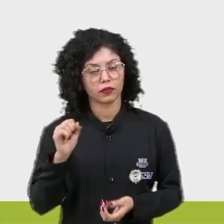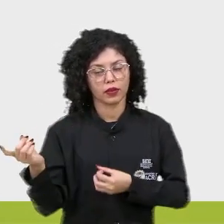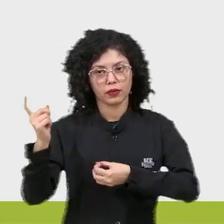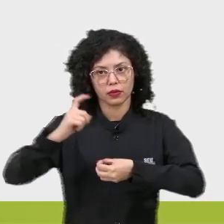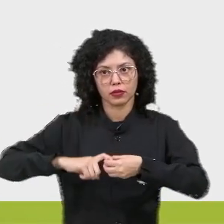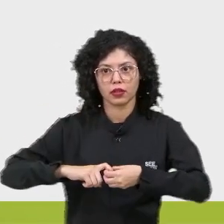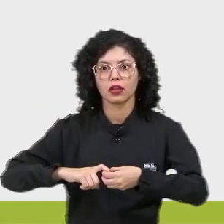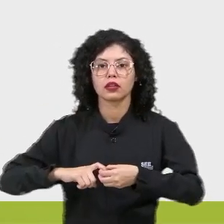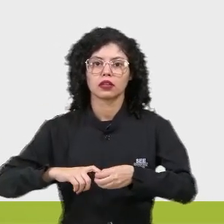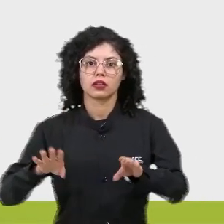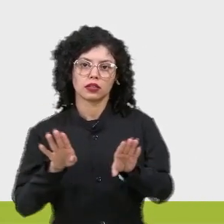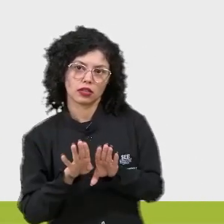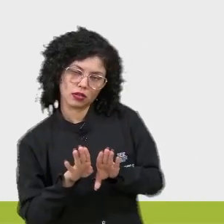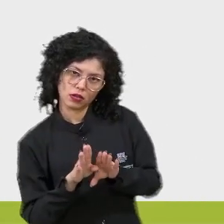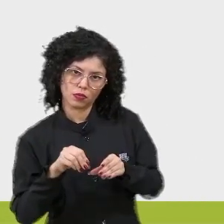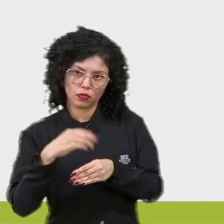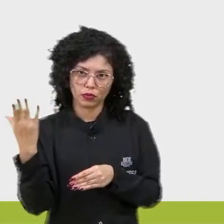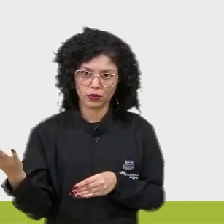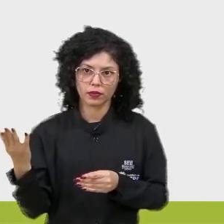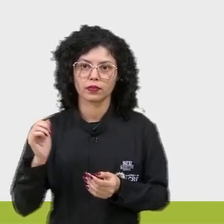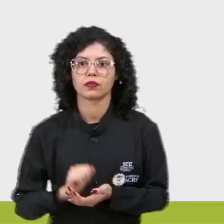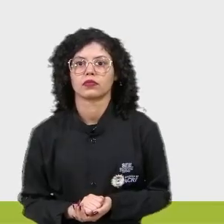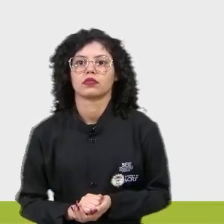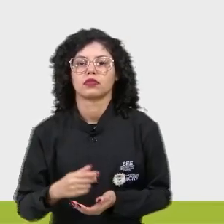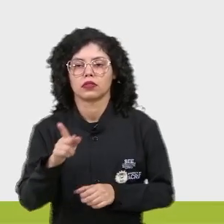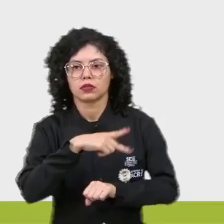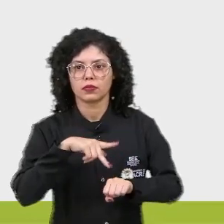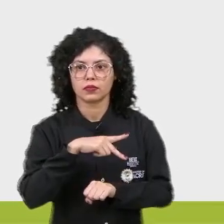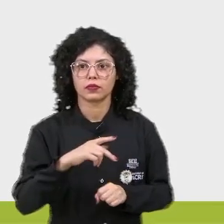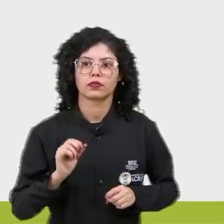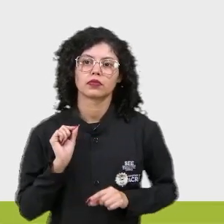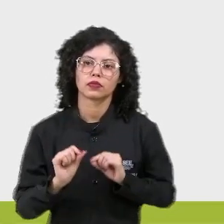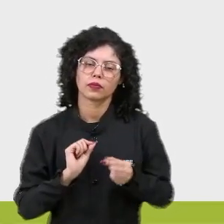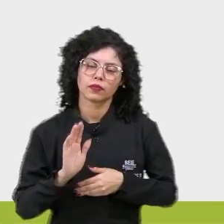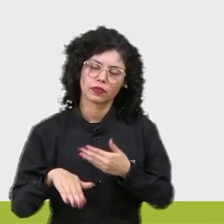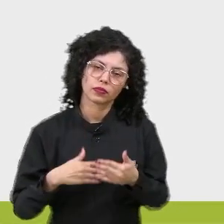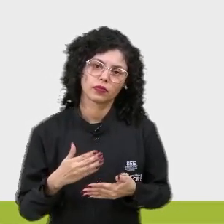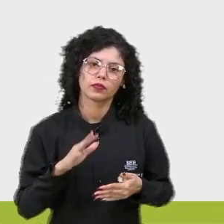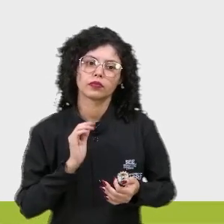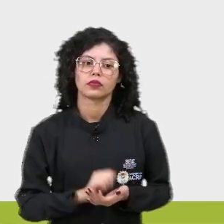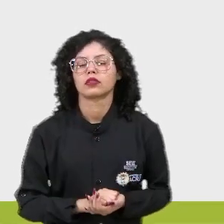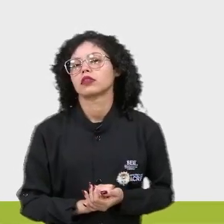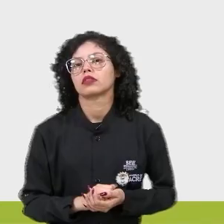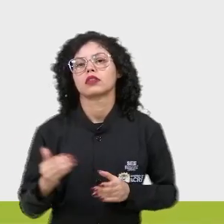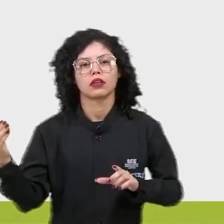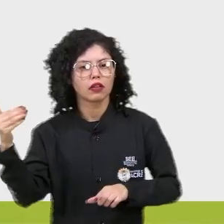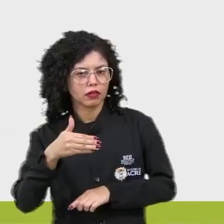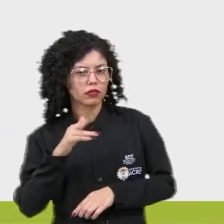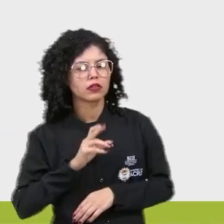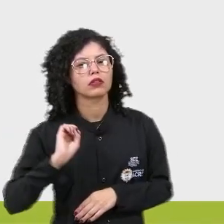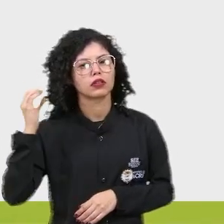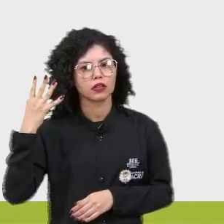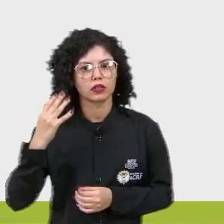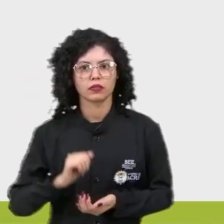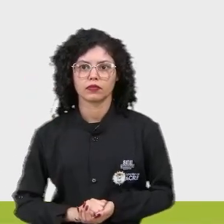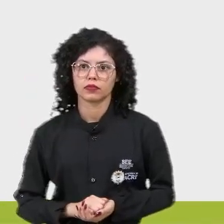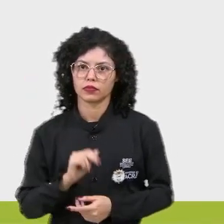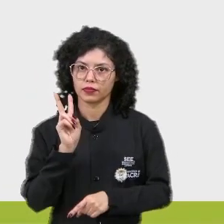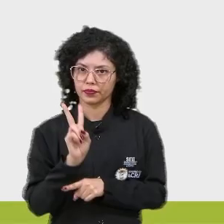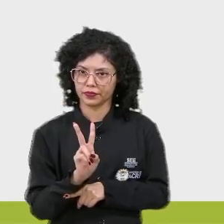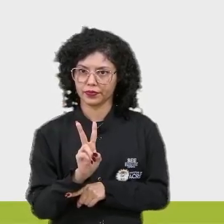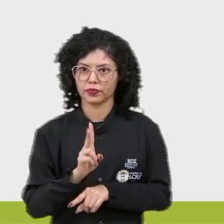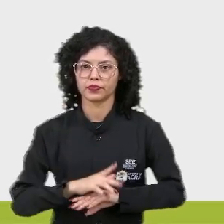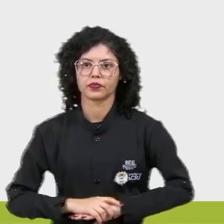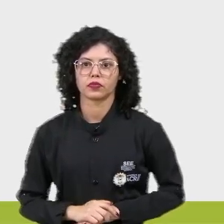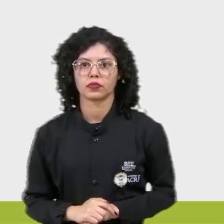voltada para a demanda do mercado externo. Nos países que são mais desenvolvidos, isso acontece de forma mais frequente. Então, a primeira é